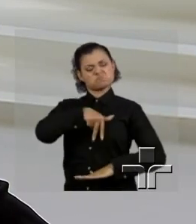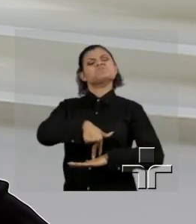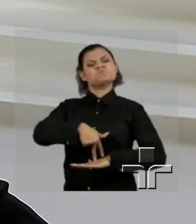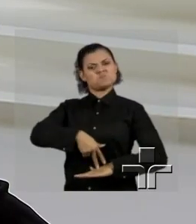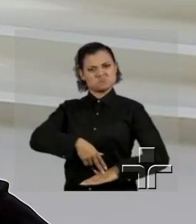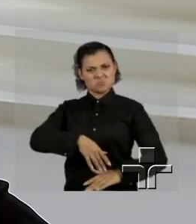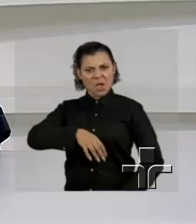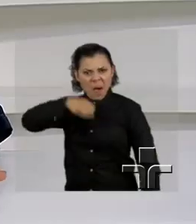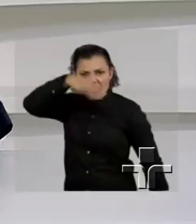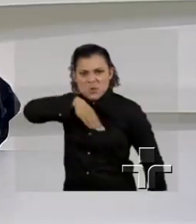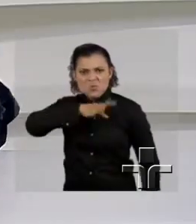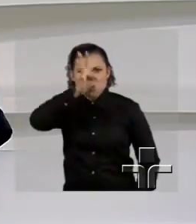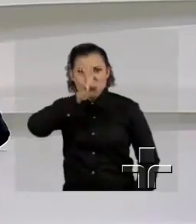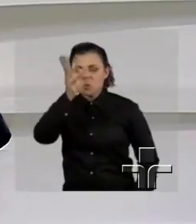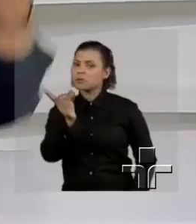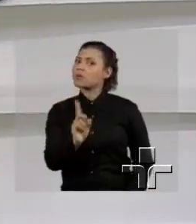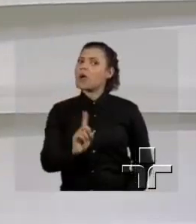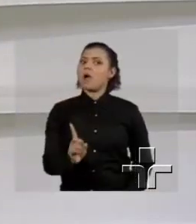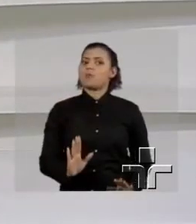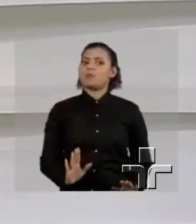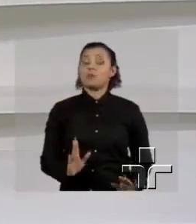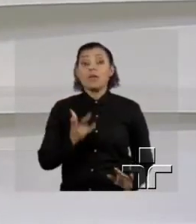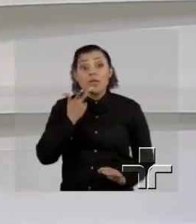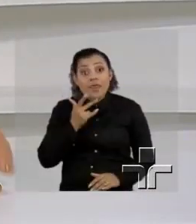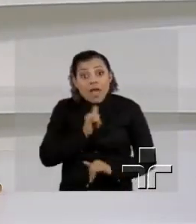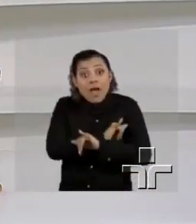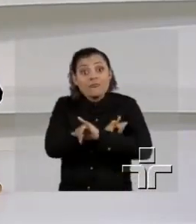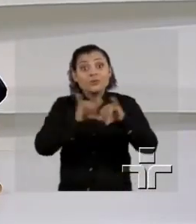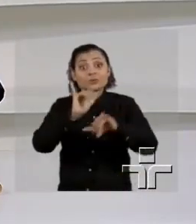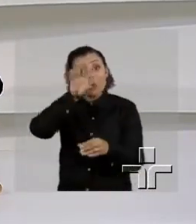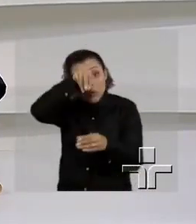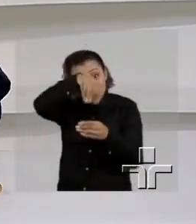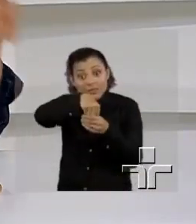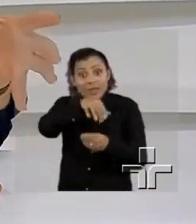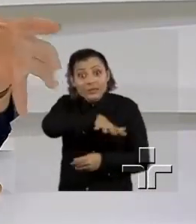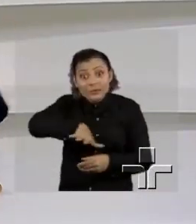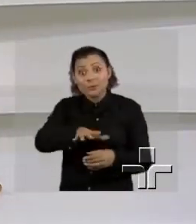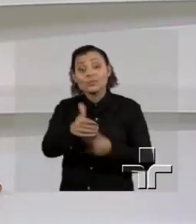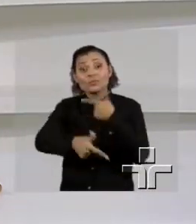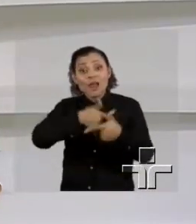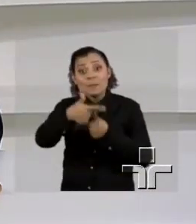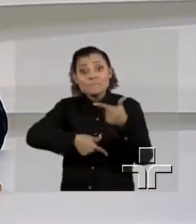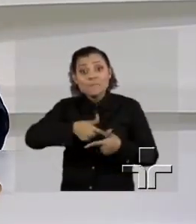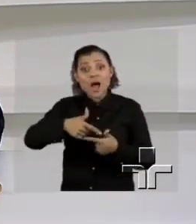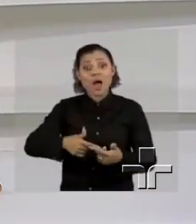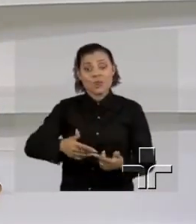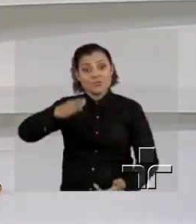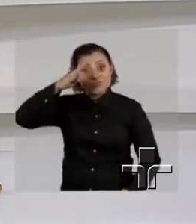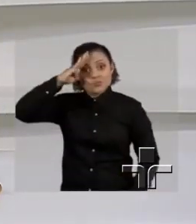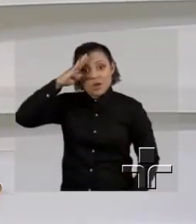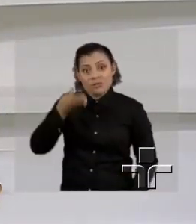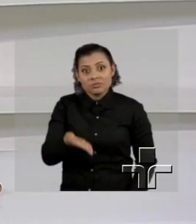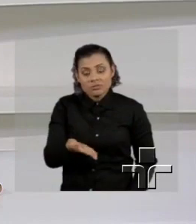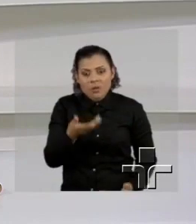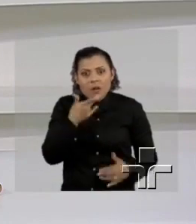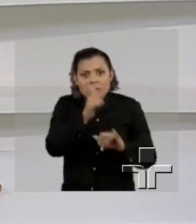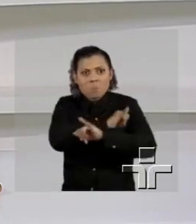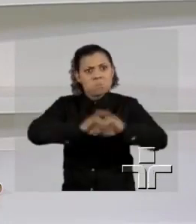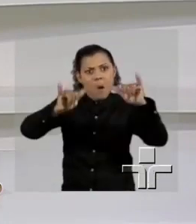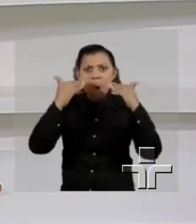Então você tem que viver a sua época, né? Uhum. Mas tem que tomar muito